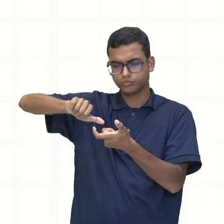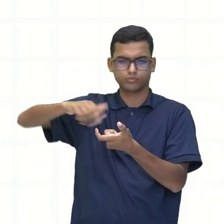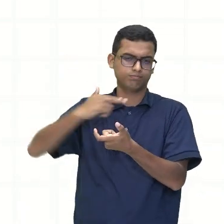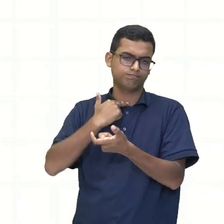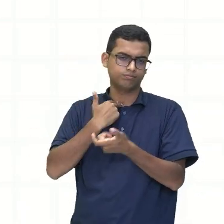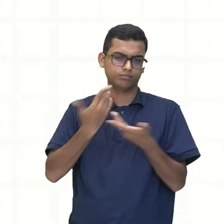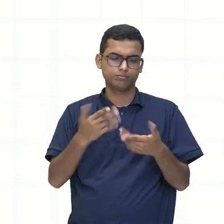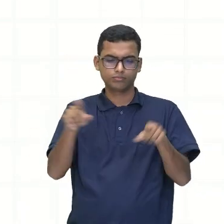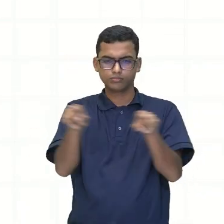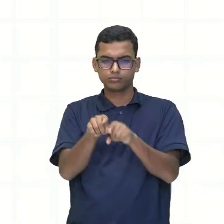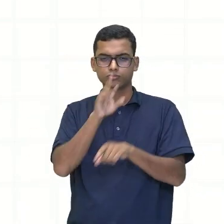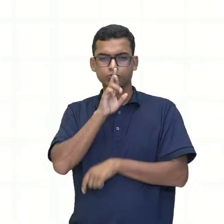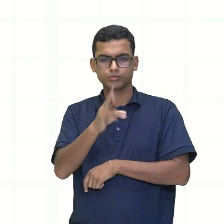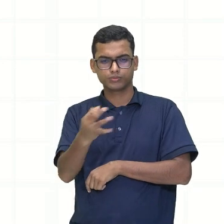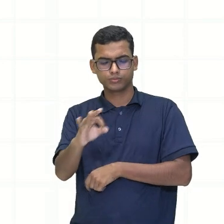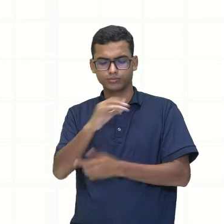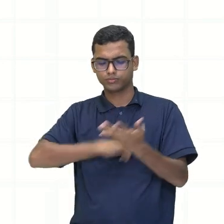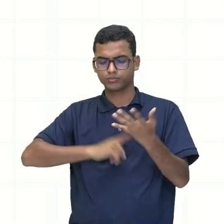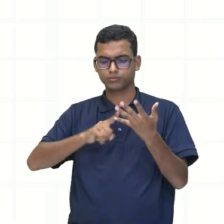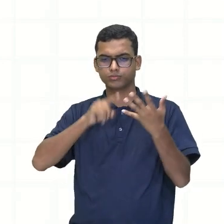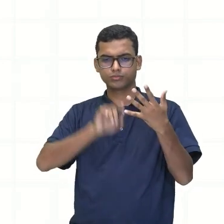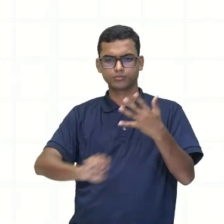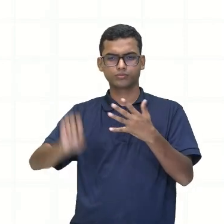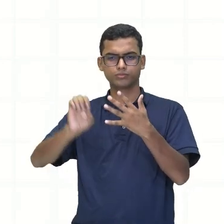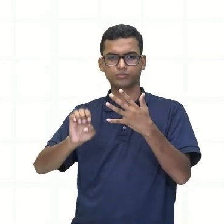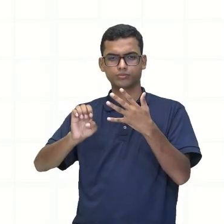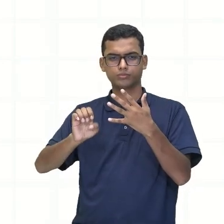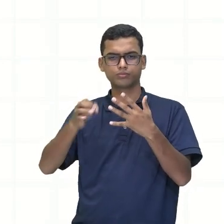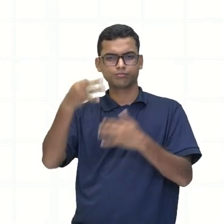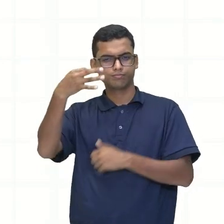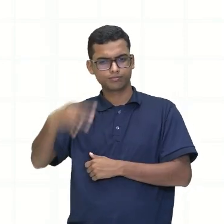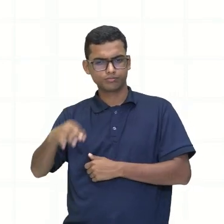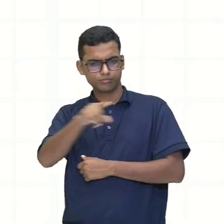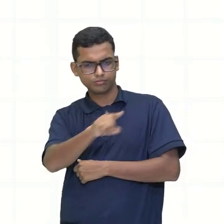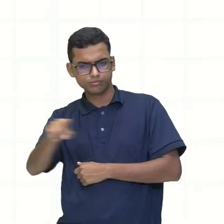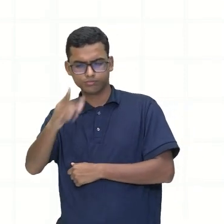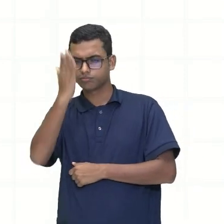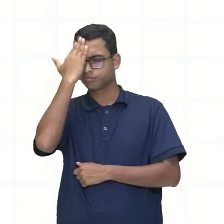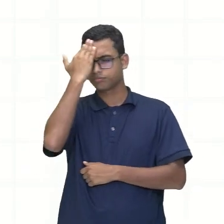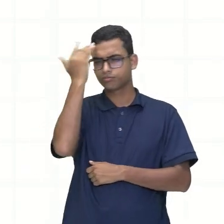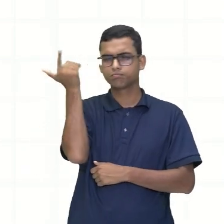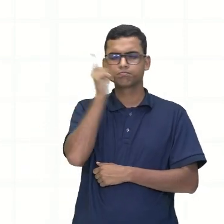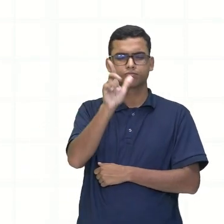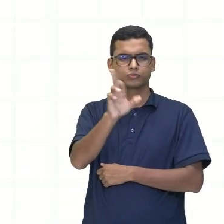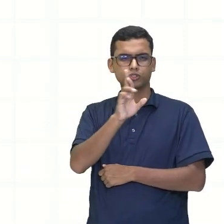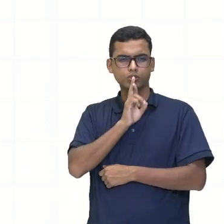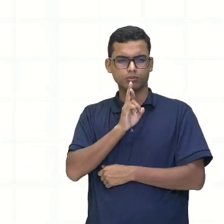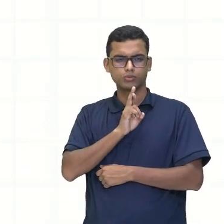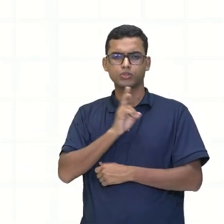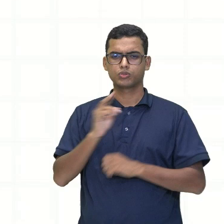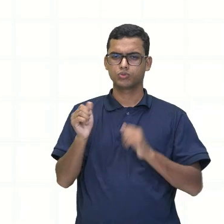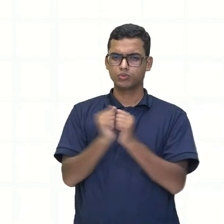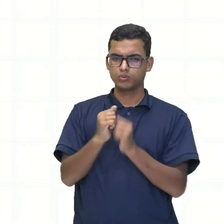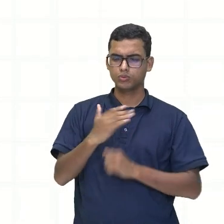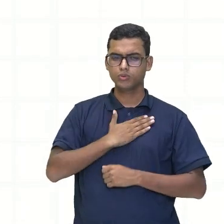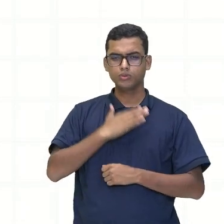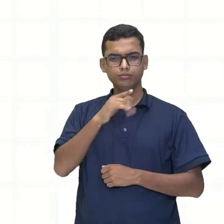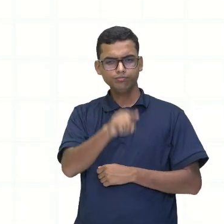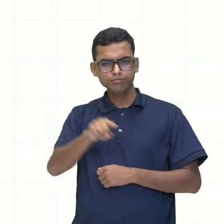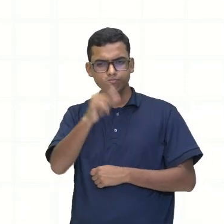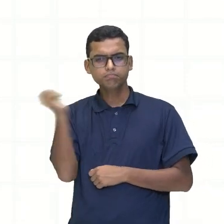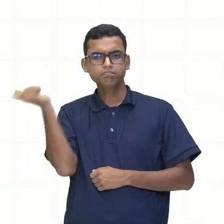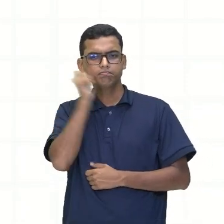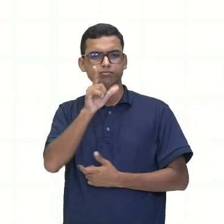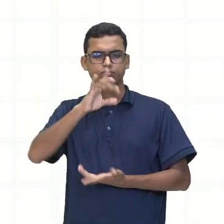seria a letra A. Tenho certeza que vocês aí acertaram comigo, né? Se vocês